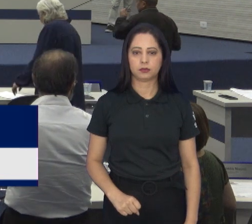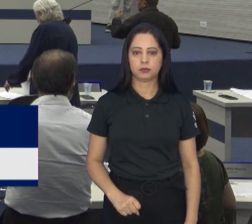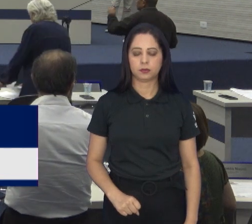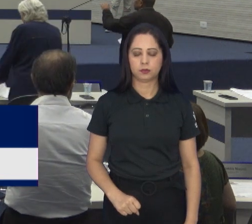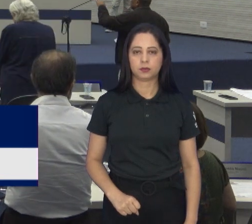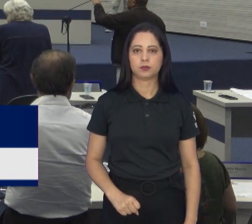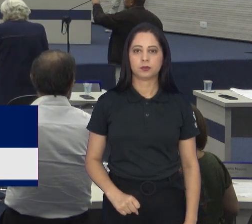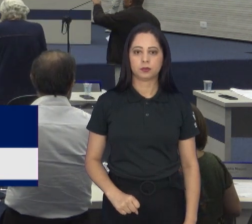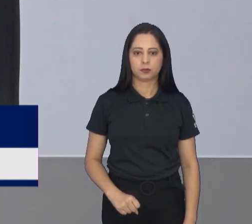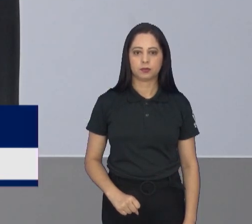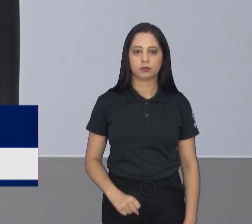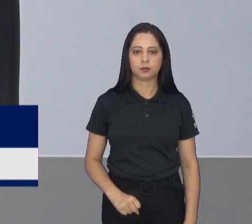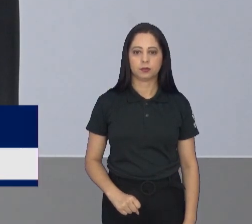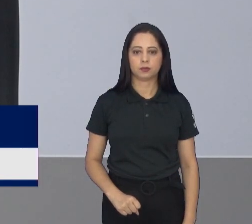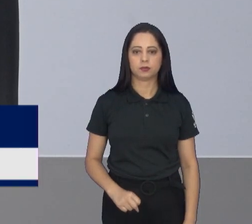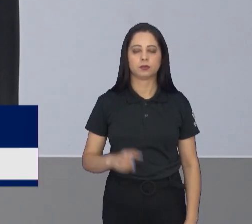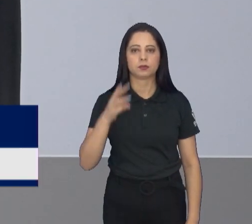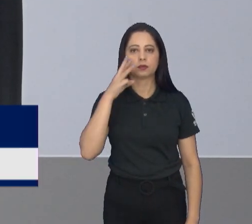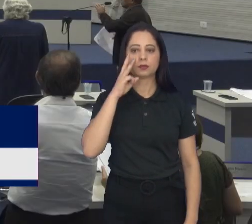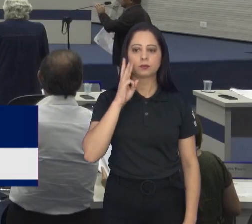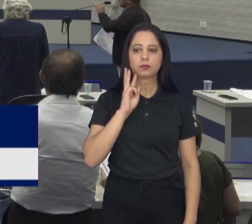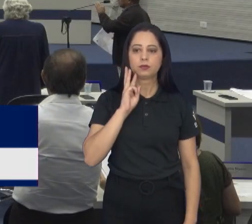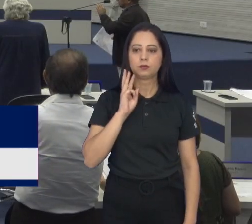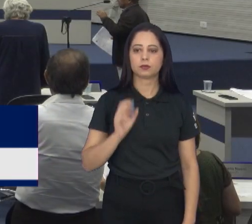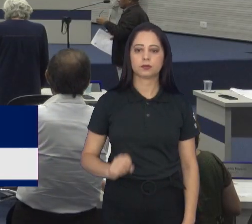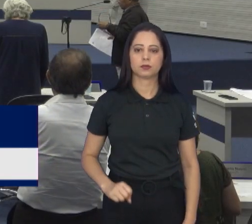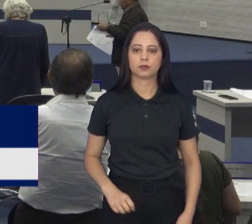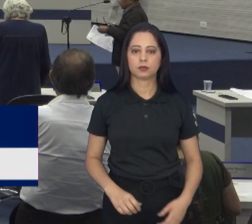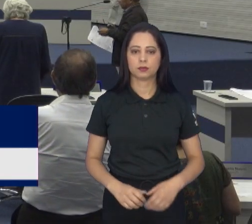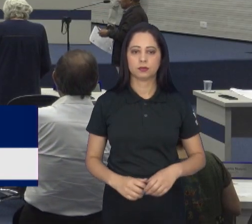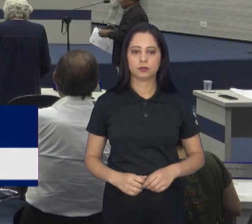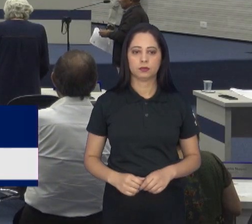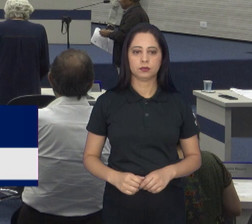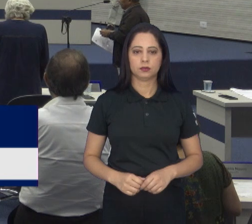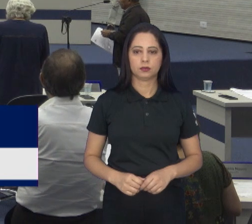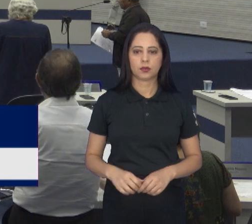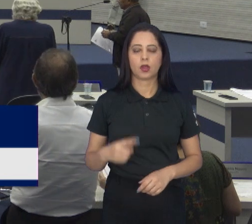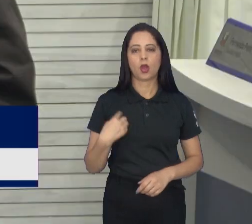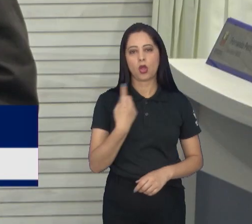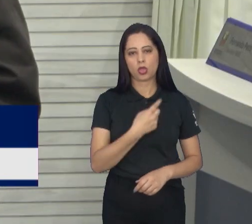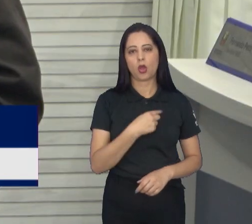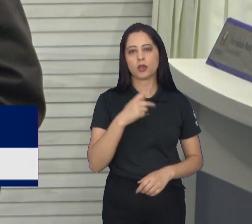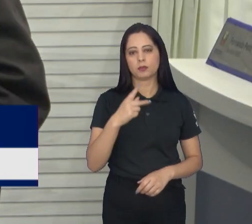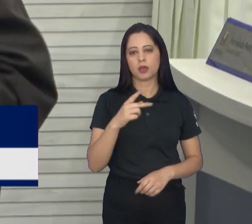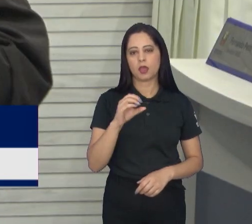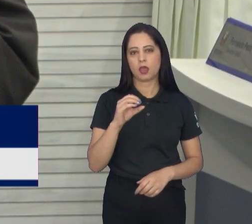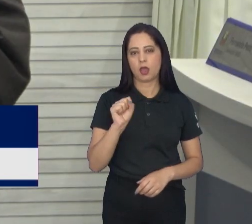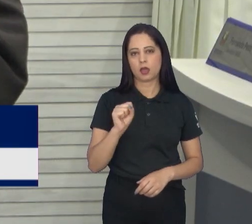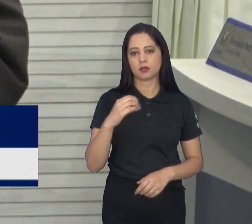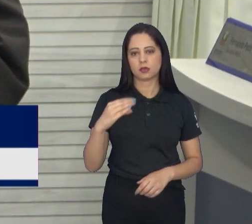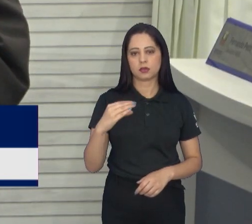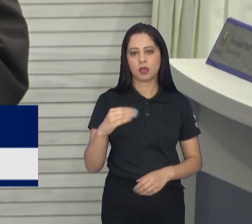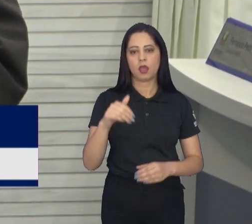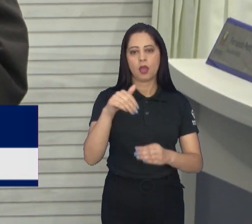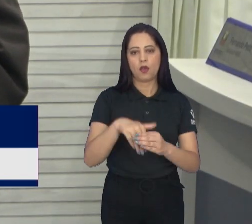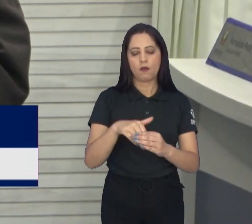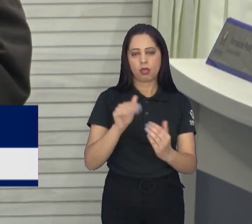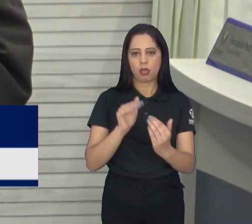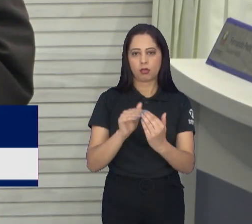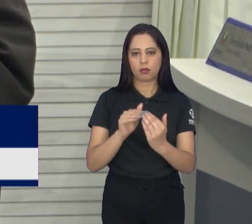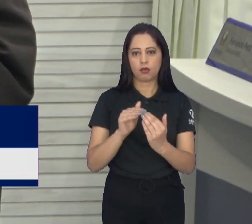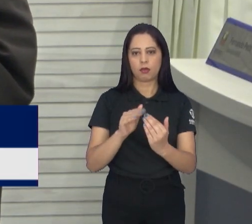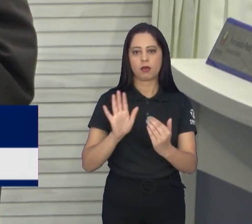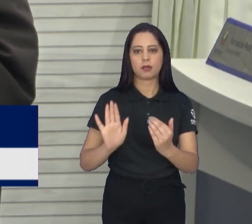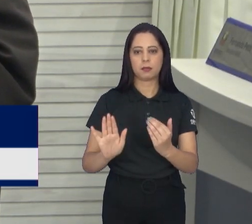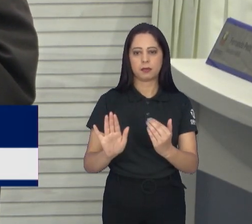Justificativa de votação, o vereador Walter Reach. Senhor presidente, nós do PSC também votamos a favor, mas deixar